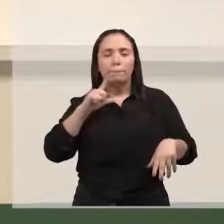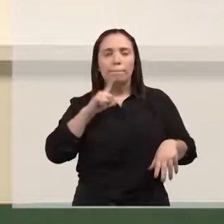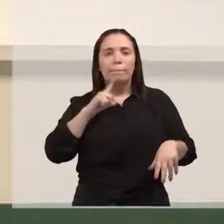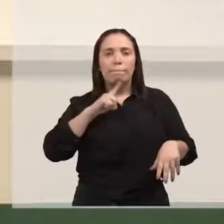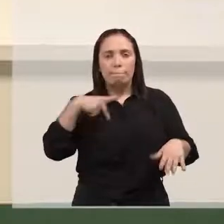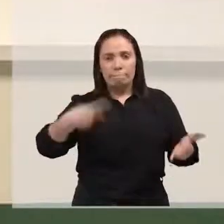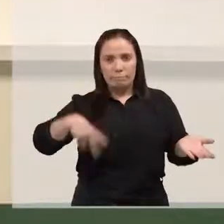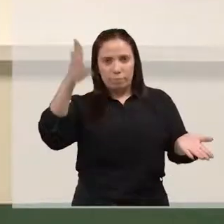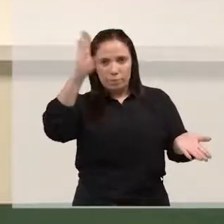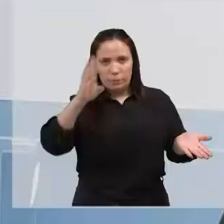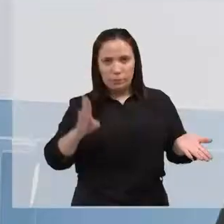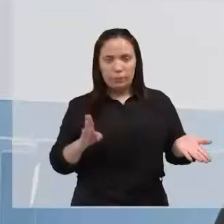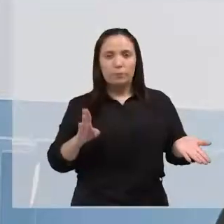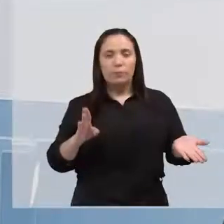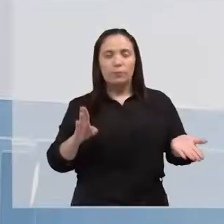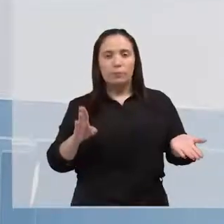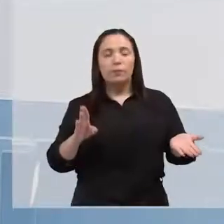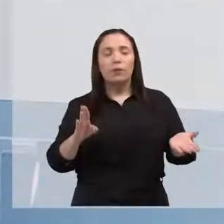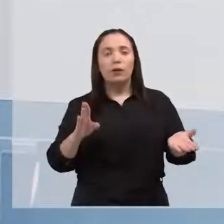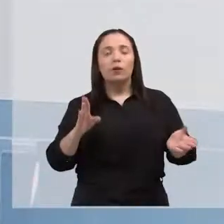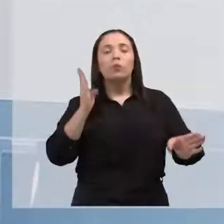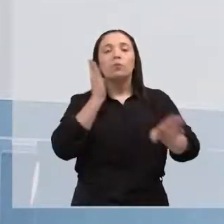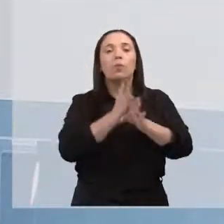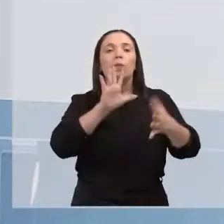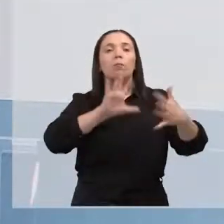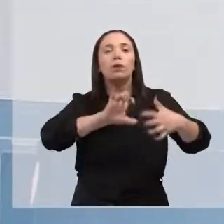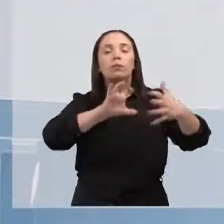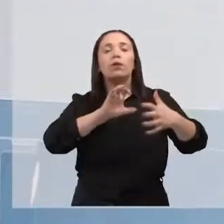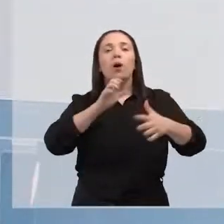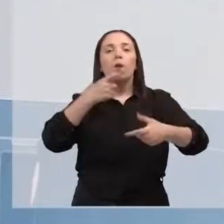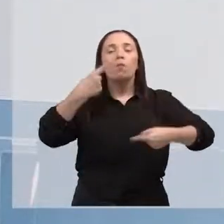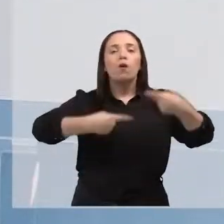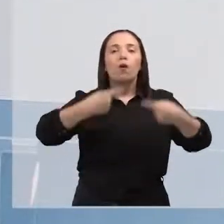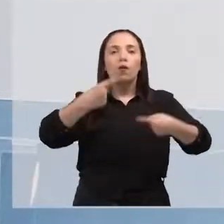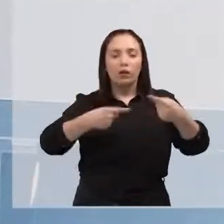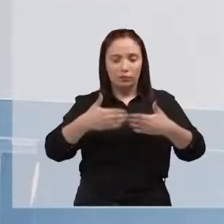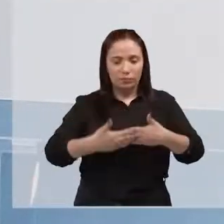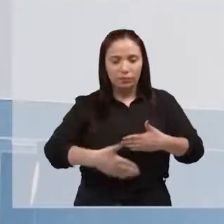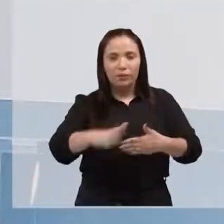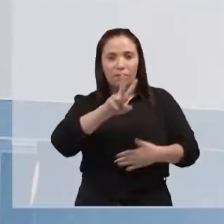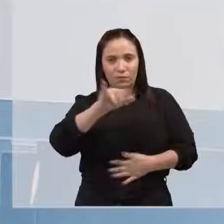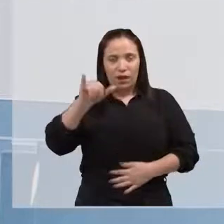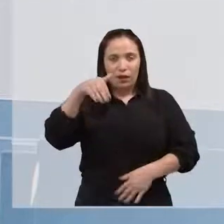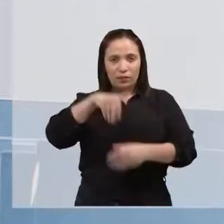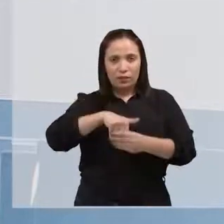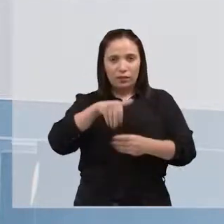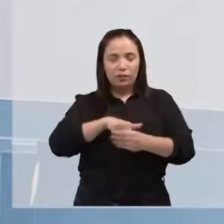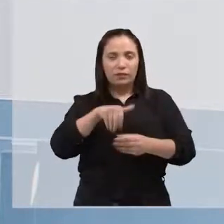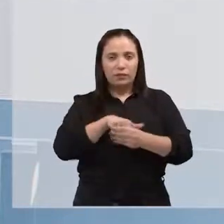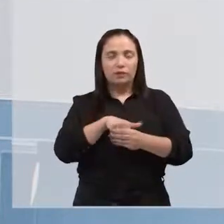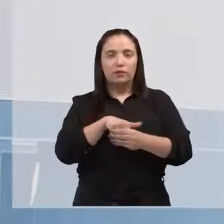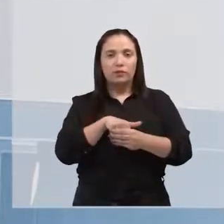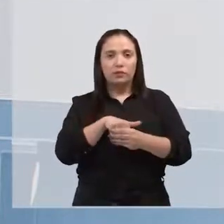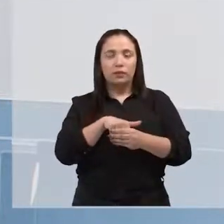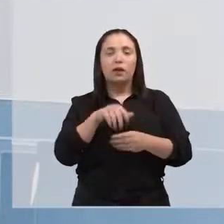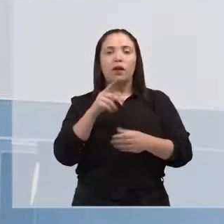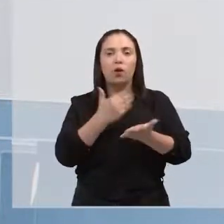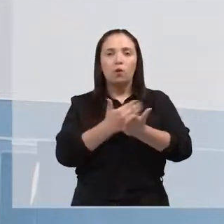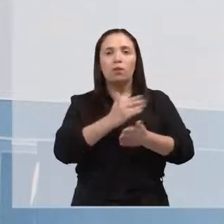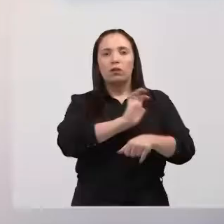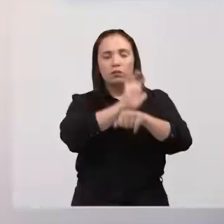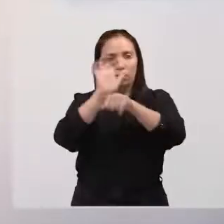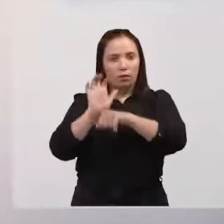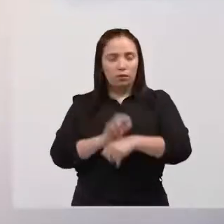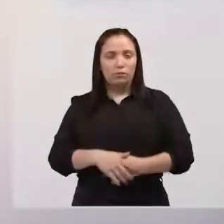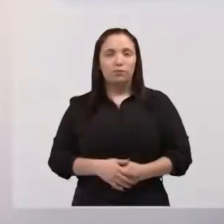Brasil existe a questão política eleitoral esse ano no Brasil, que está exacerbando esse processo em todos os estados. Mas nós